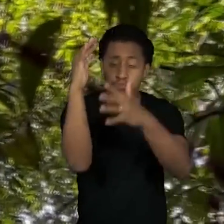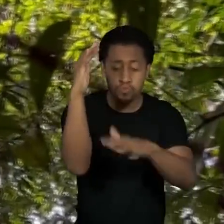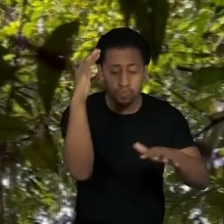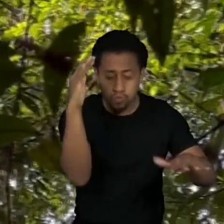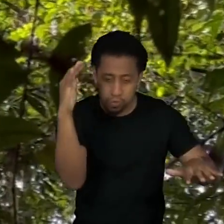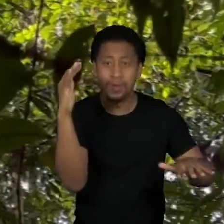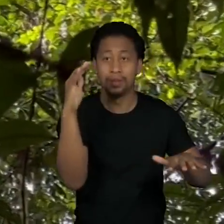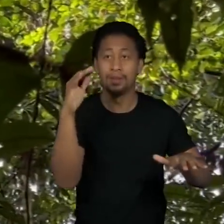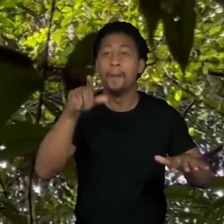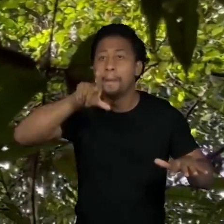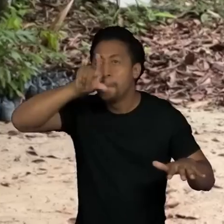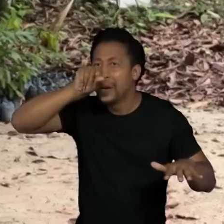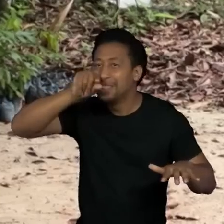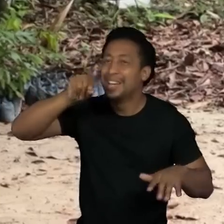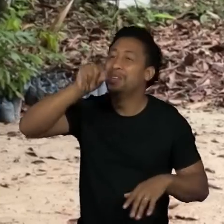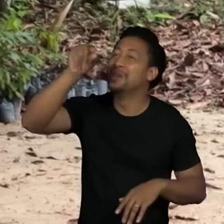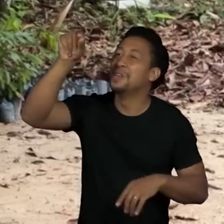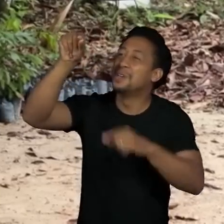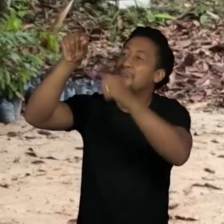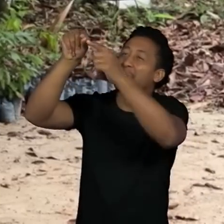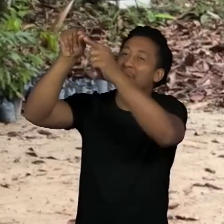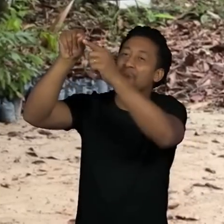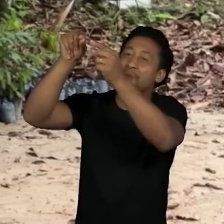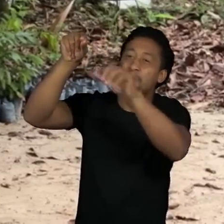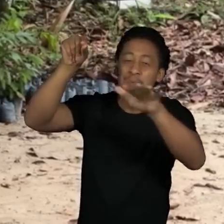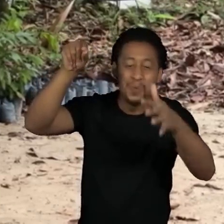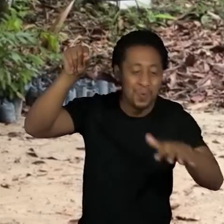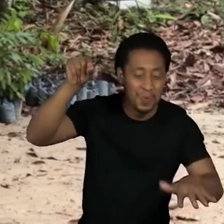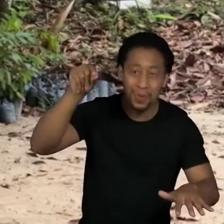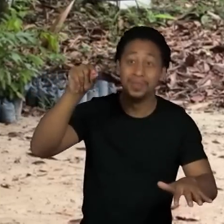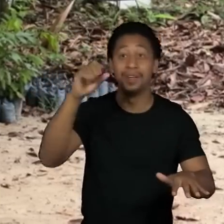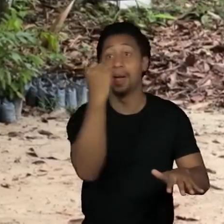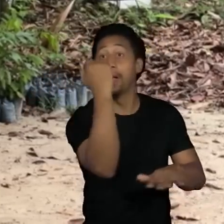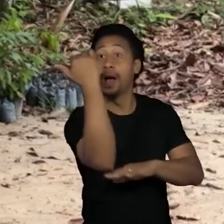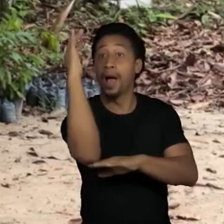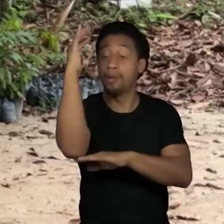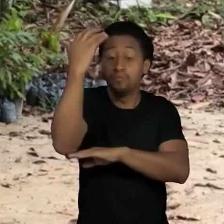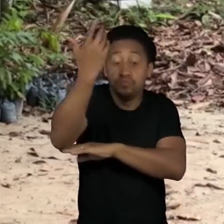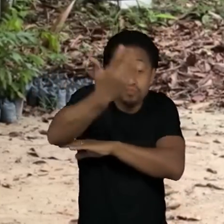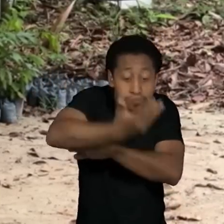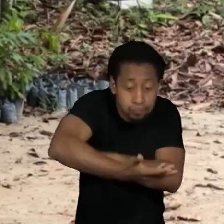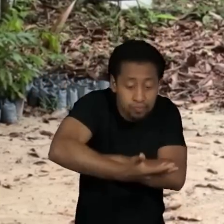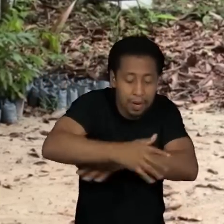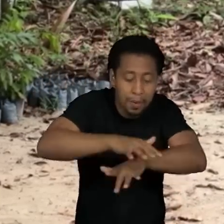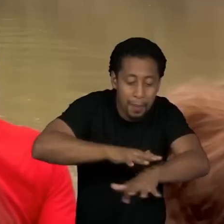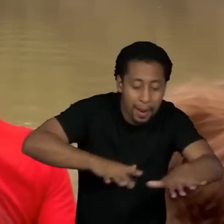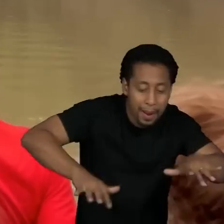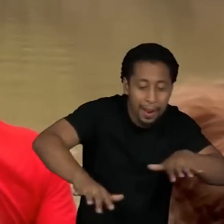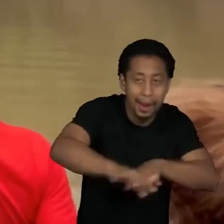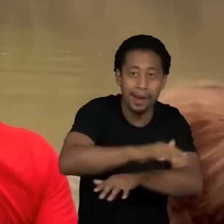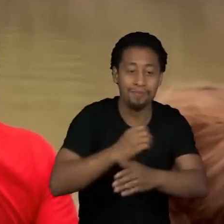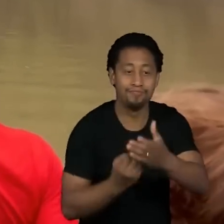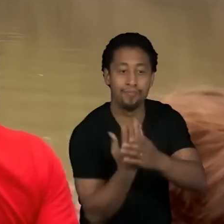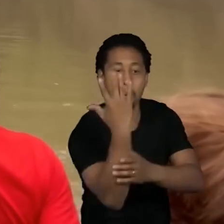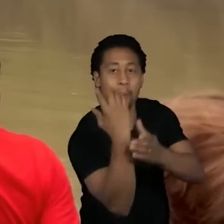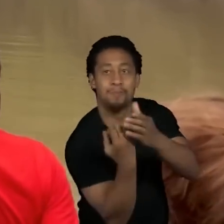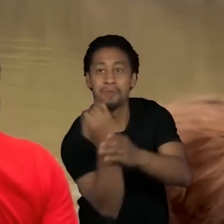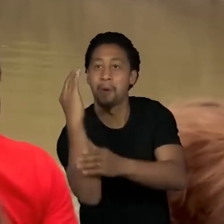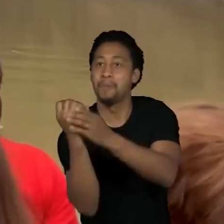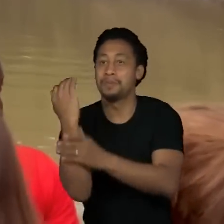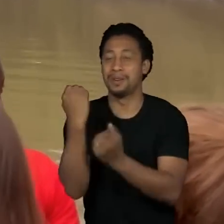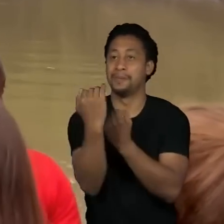cria comunicação e faz um fragmento ter maior valor para a restauração de floresta.